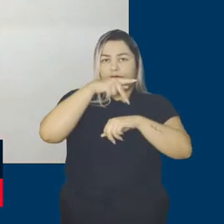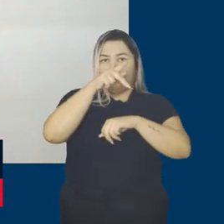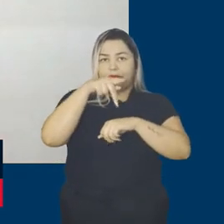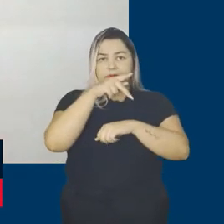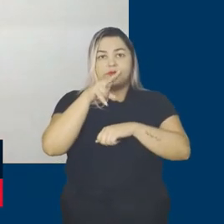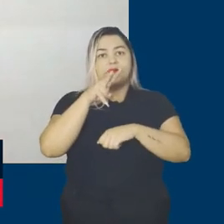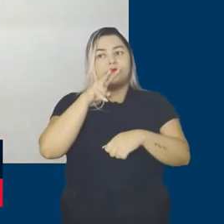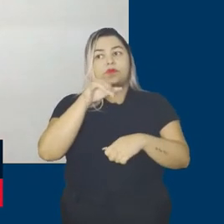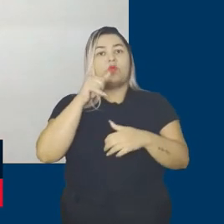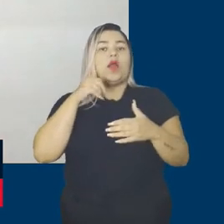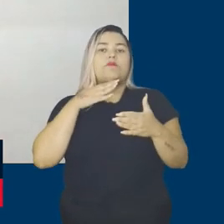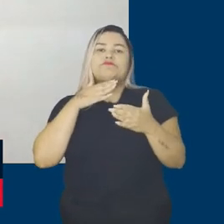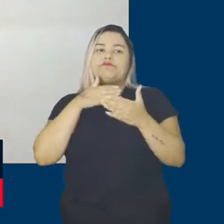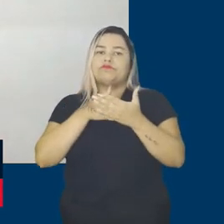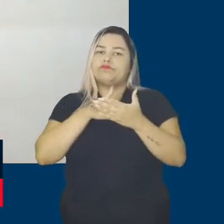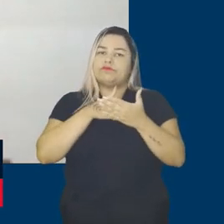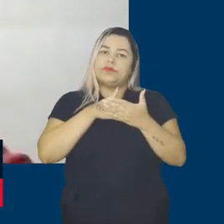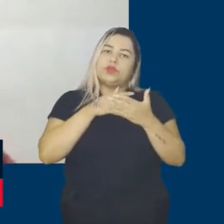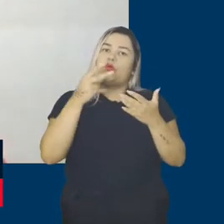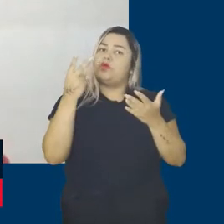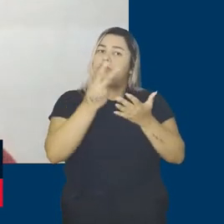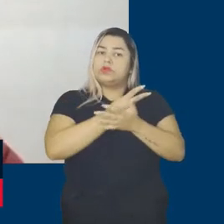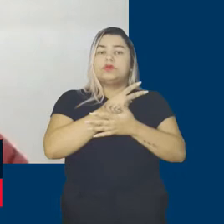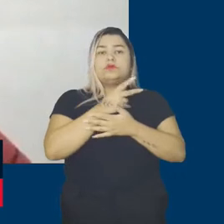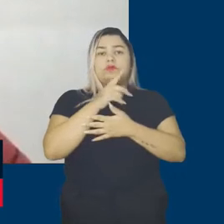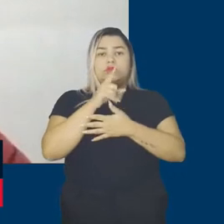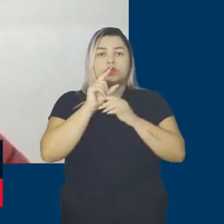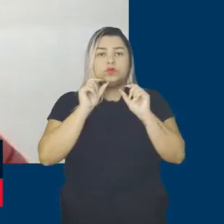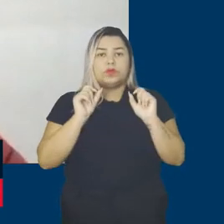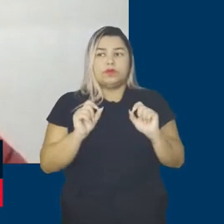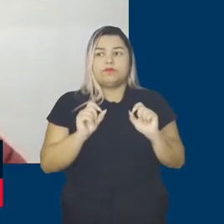continuar estagnado, como corre o risco de